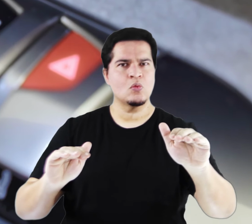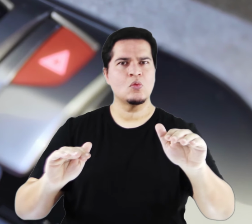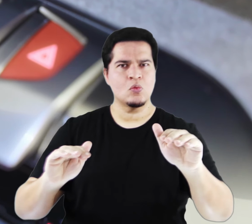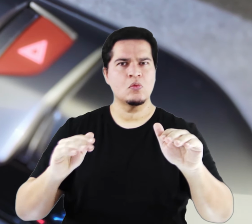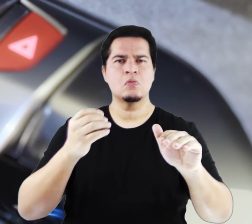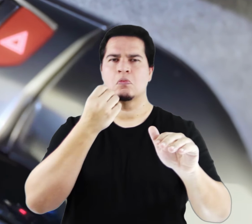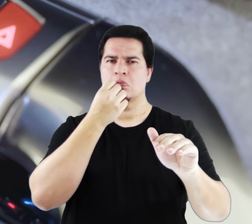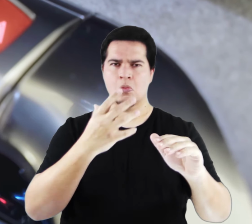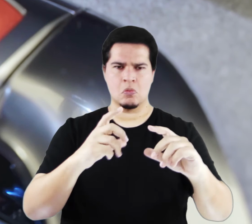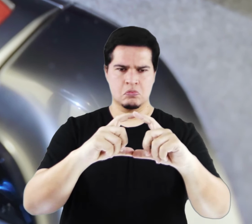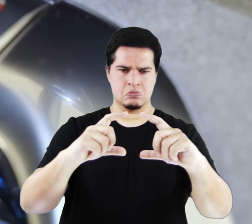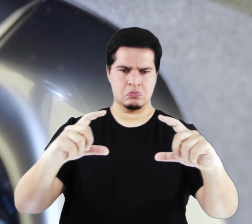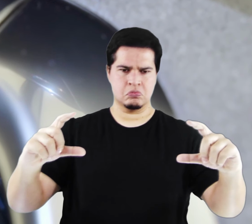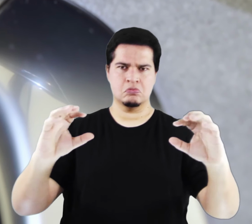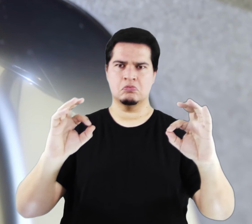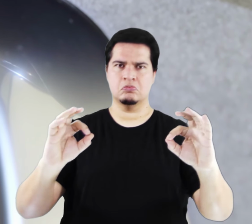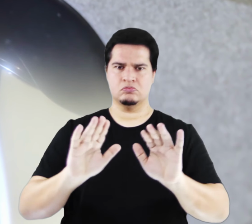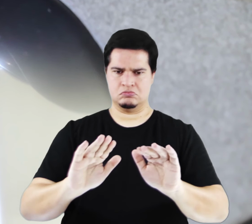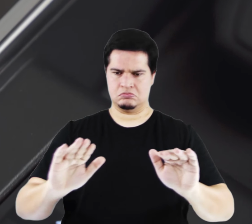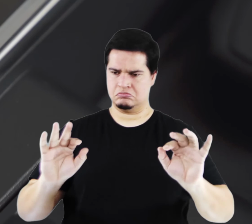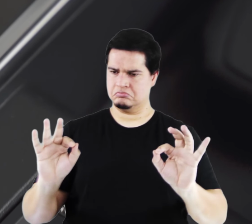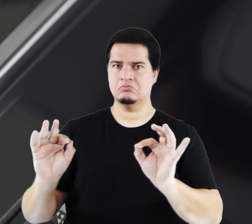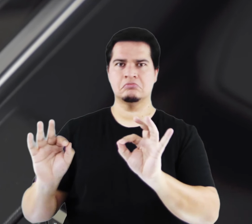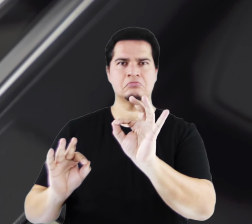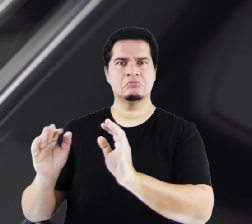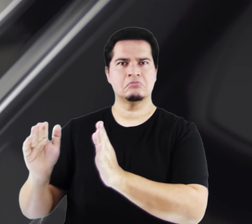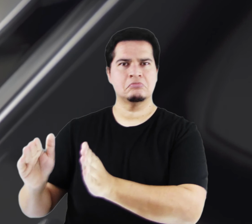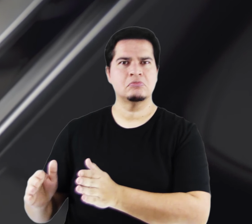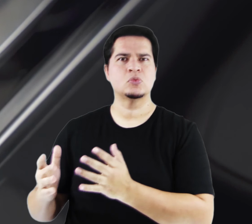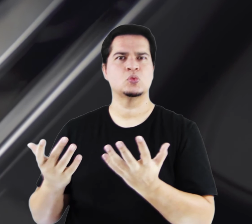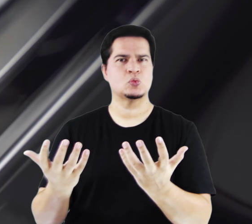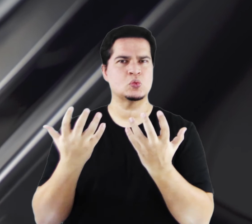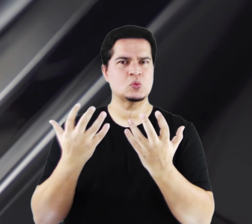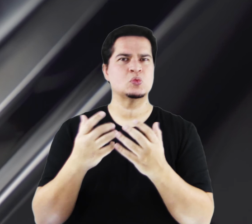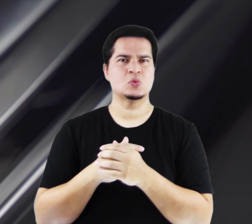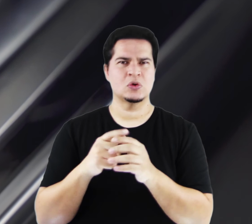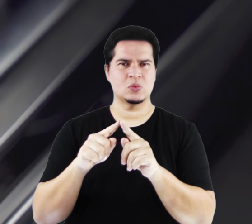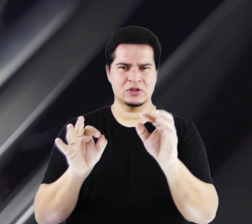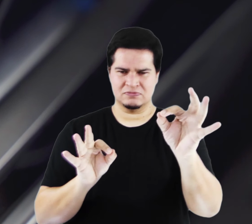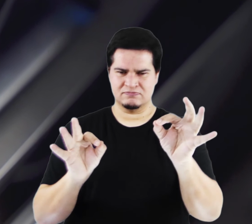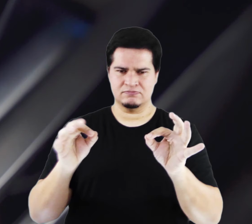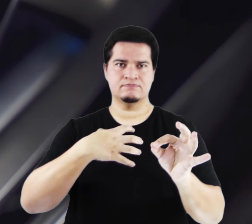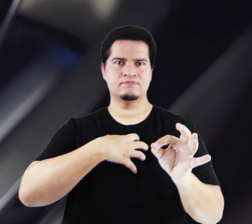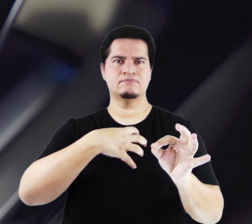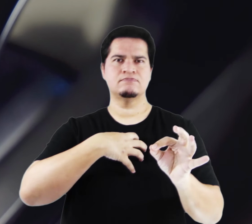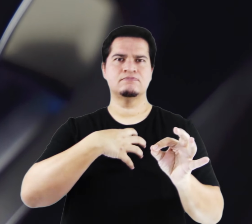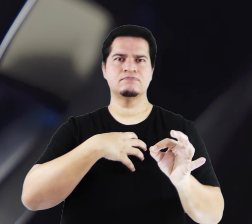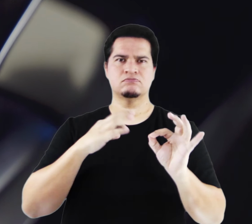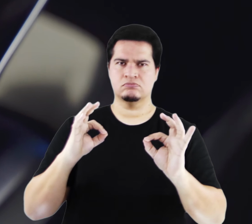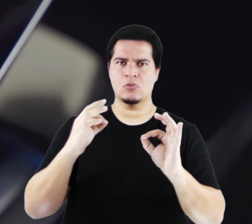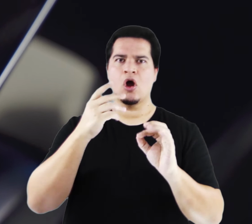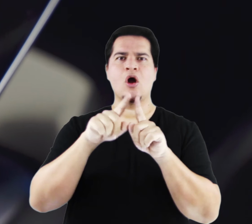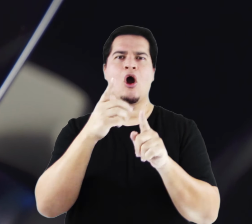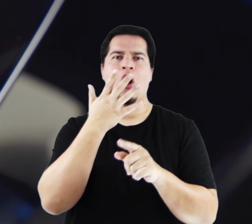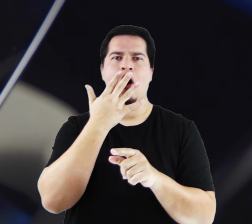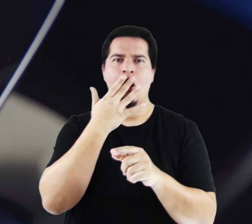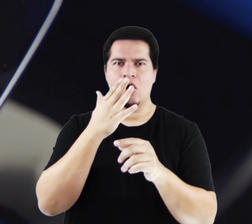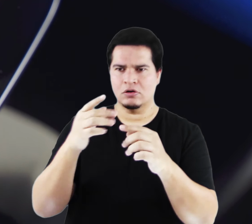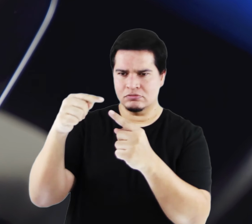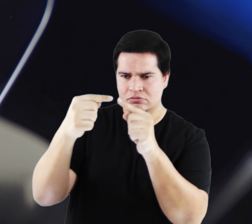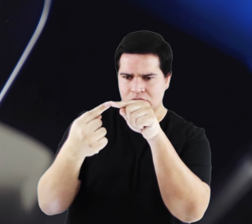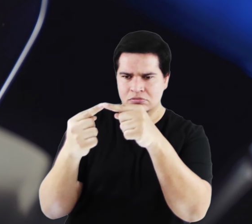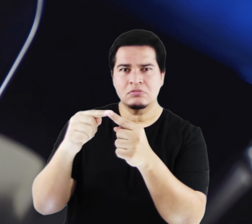materiais de muito bom gosto, né? Então esse material anodizado aqui, a presença certa de black piano, sem exagero, para não ficar aquela coisa que